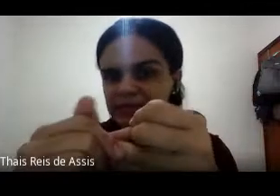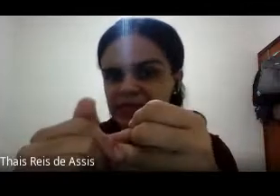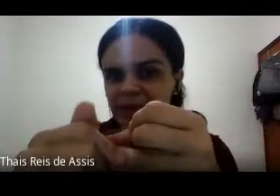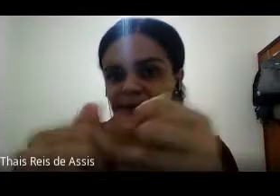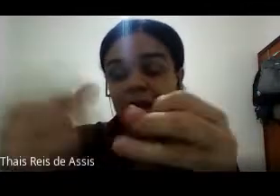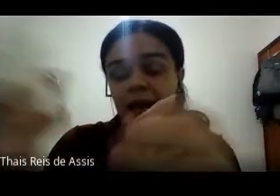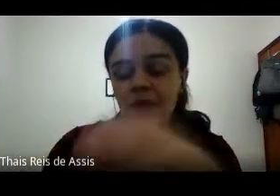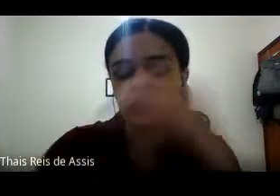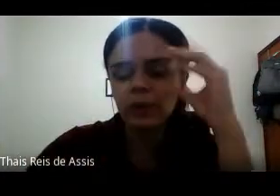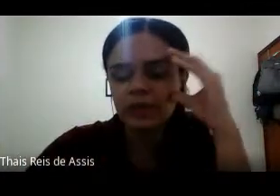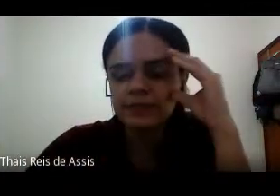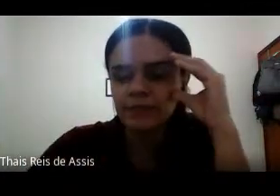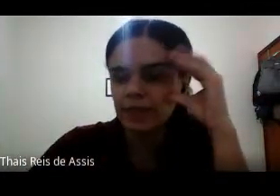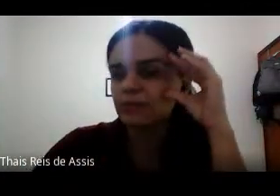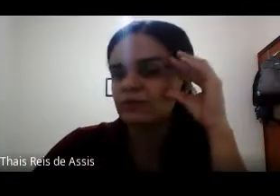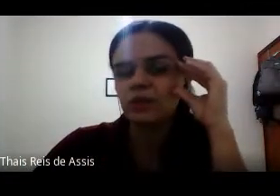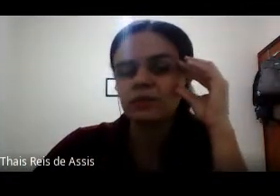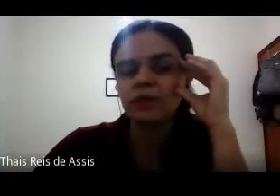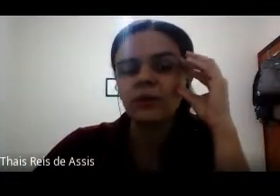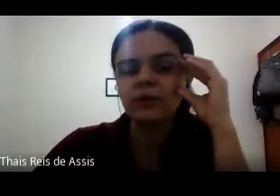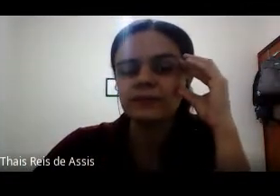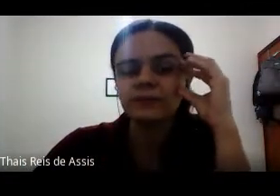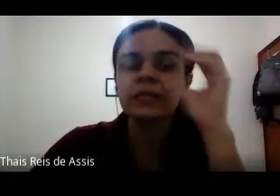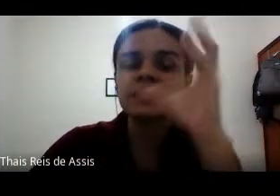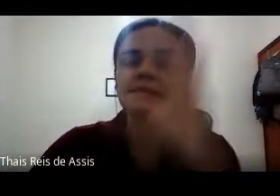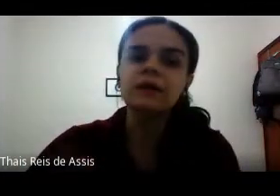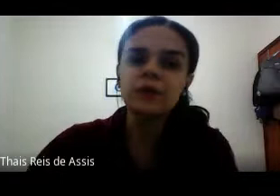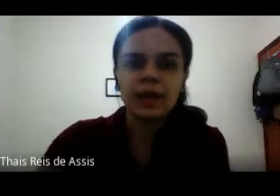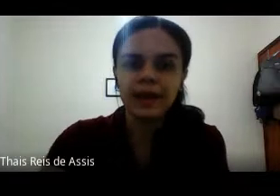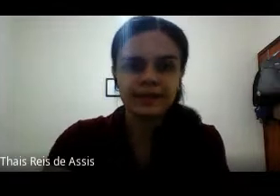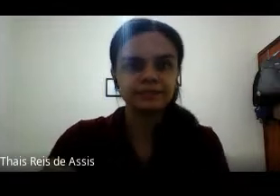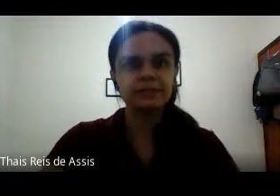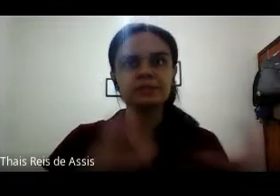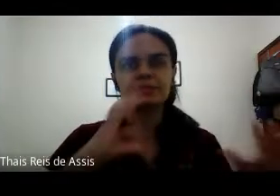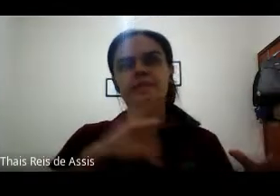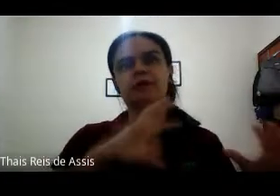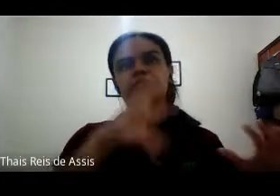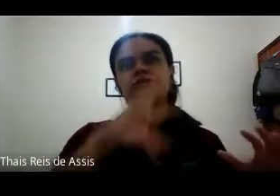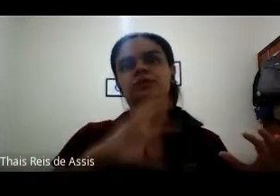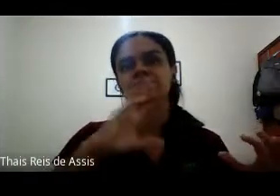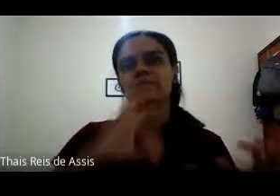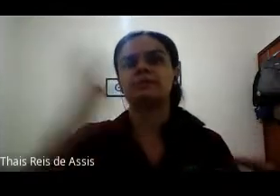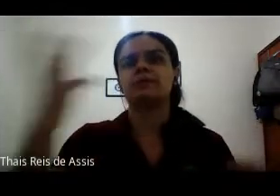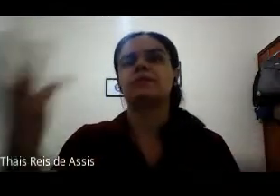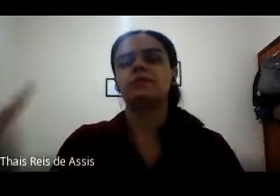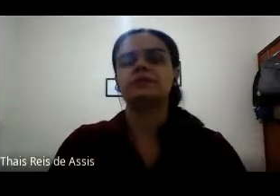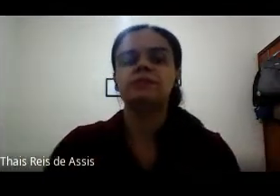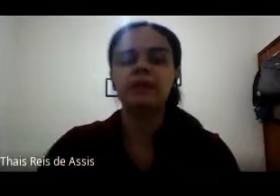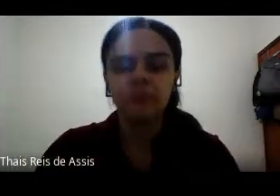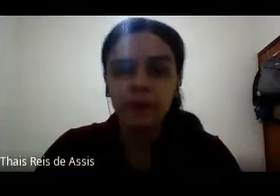informação no WhatsApp. Agora, o conhecimento já é outra coisa. Então, essa transição de informação